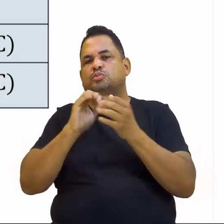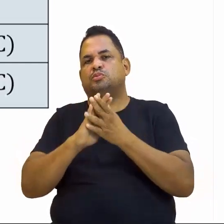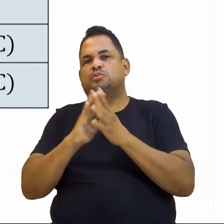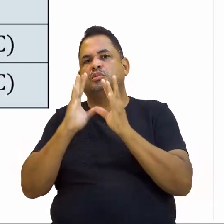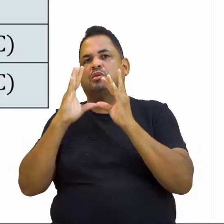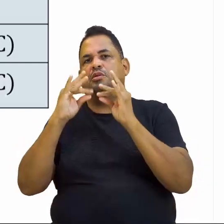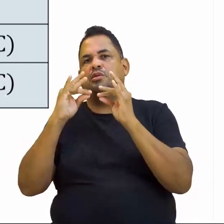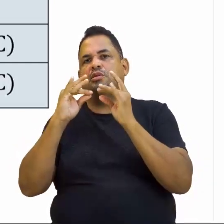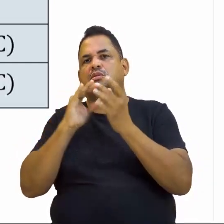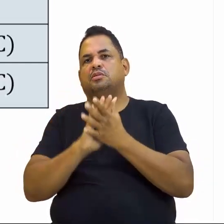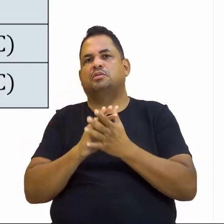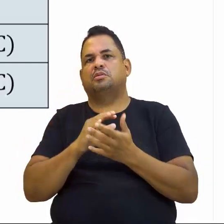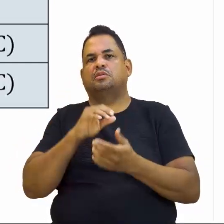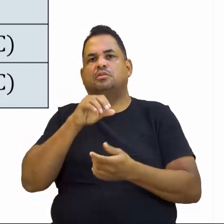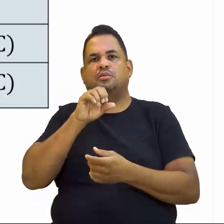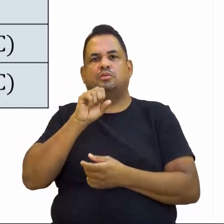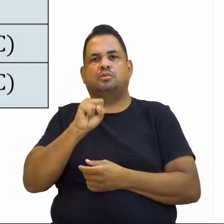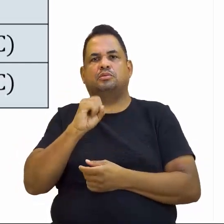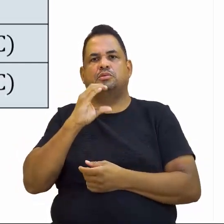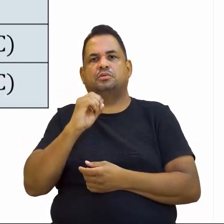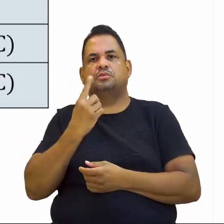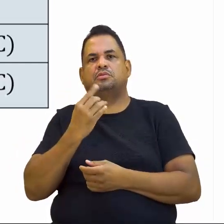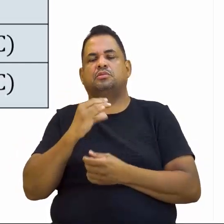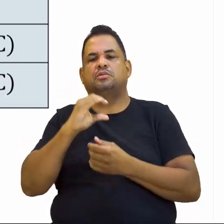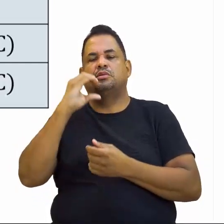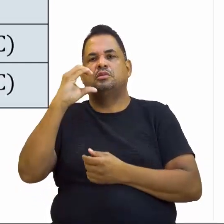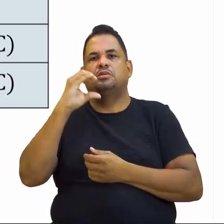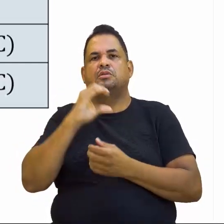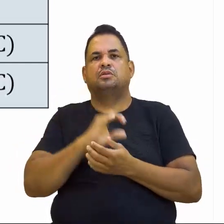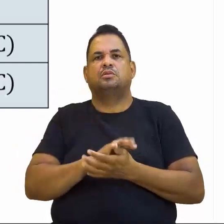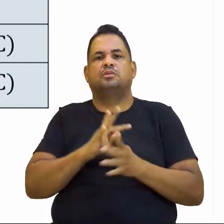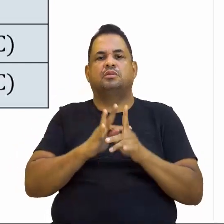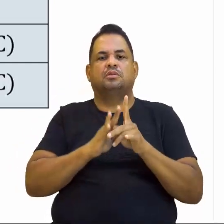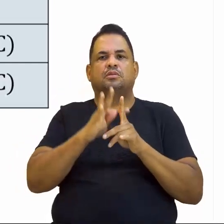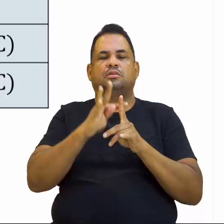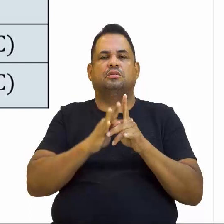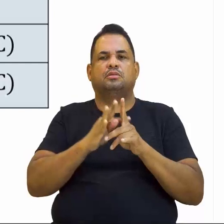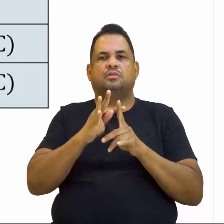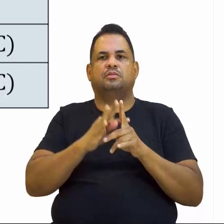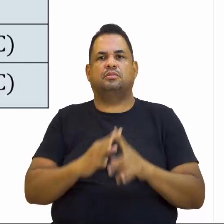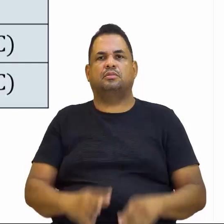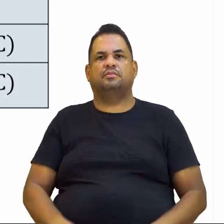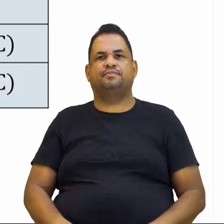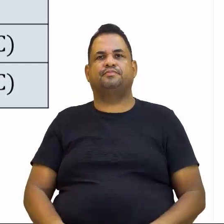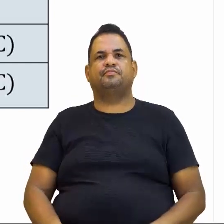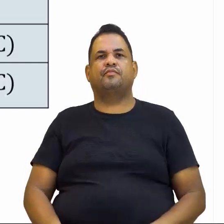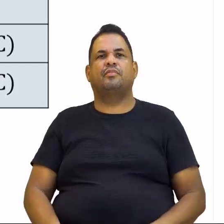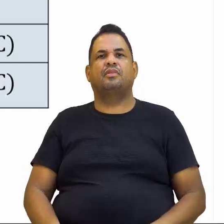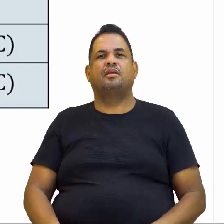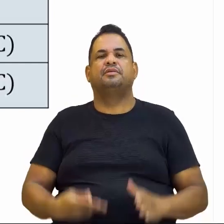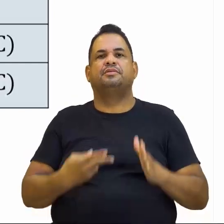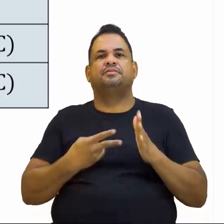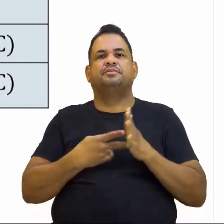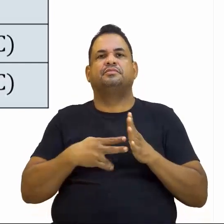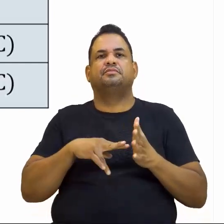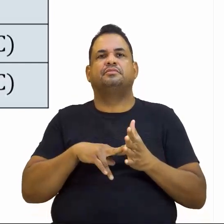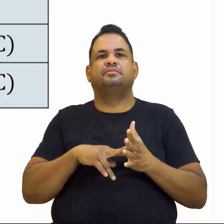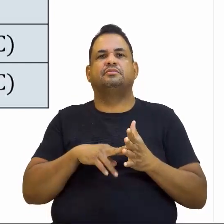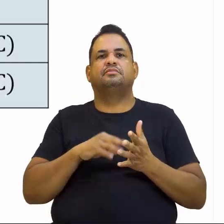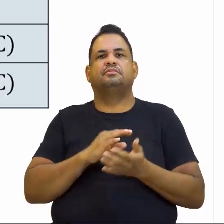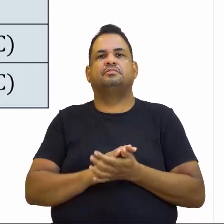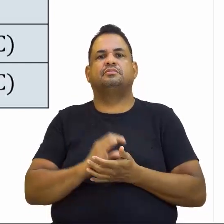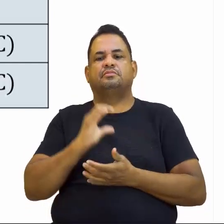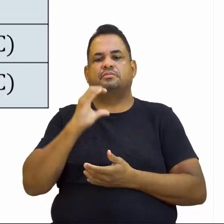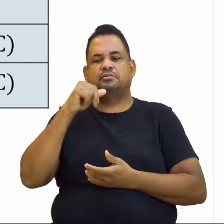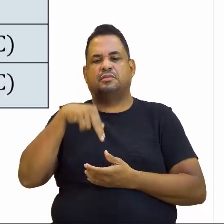Celsius. O que isso significa, galera? Se tivesse aí, valeria 2 pontos essa pergunta. Significa que o cloreto